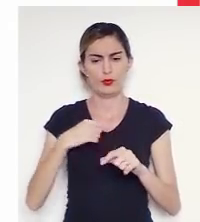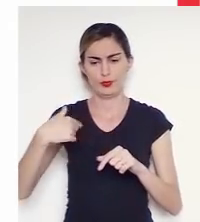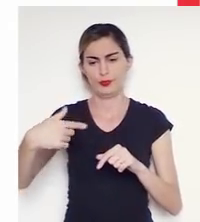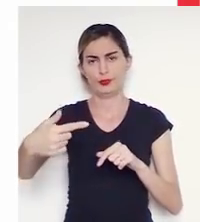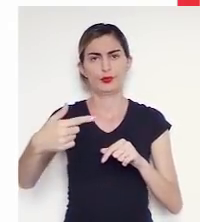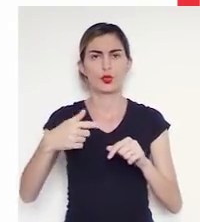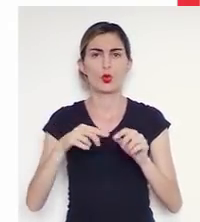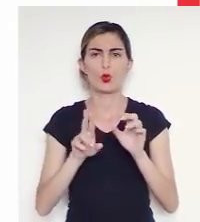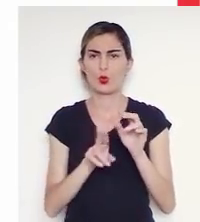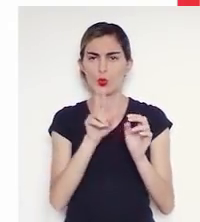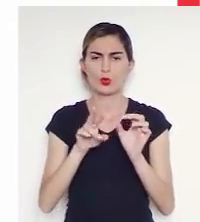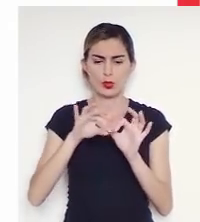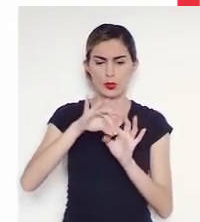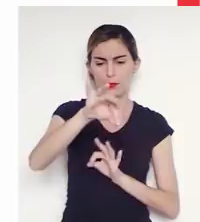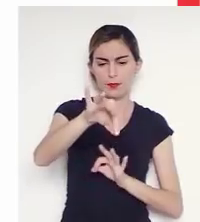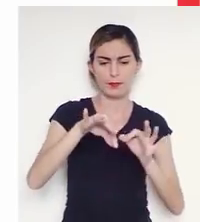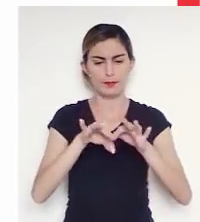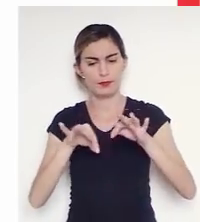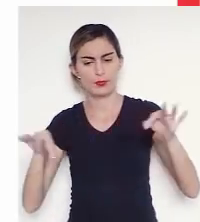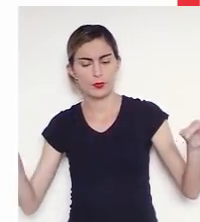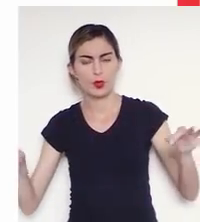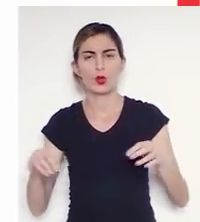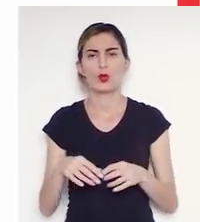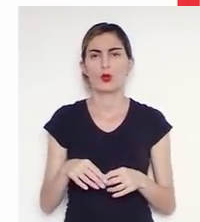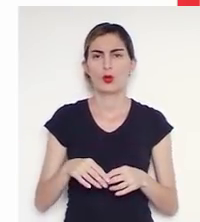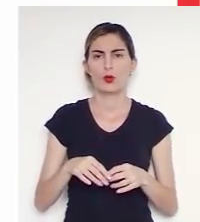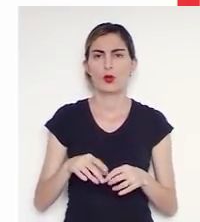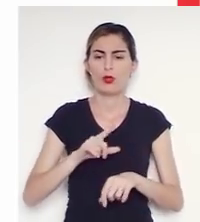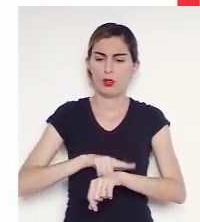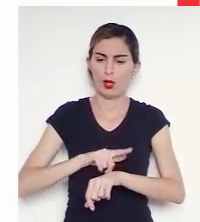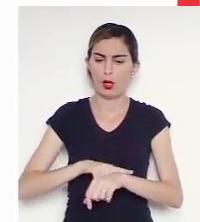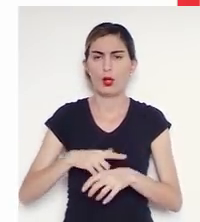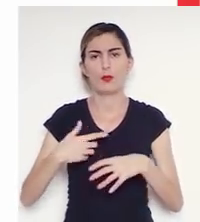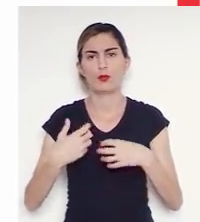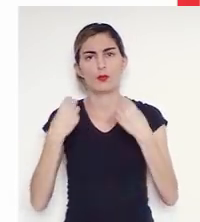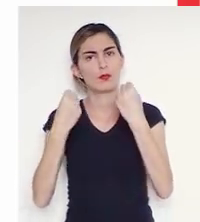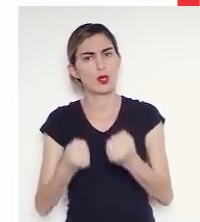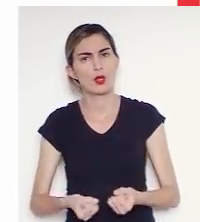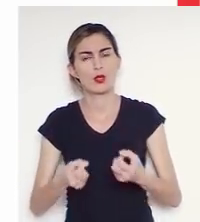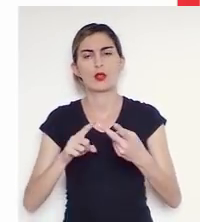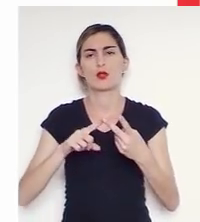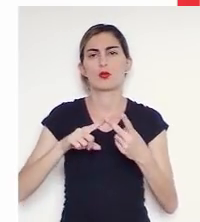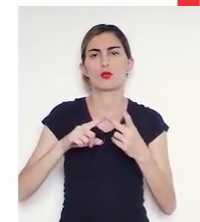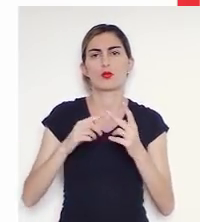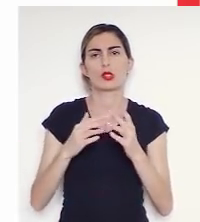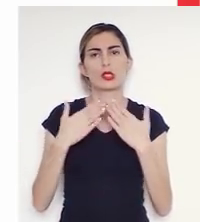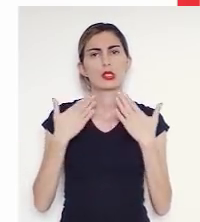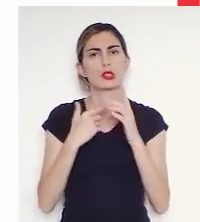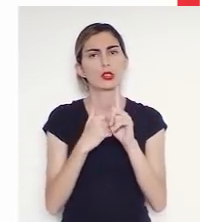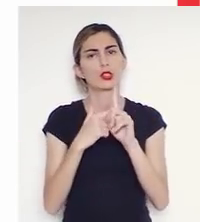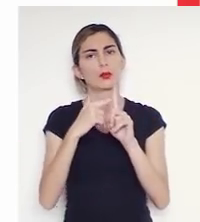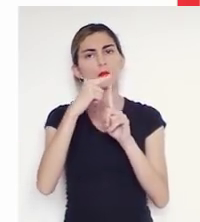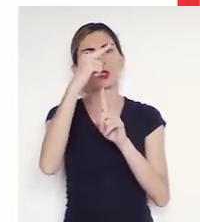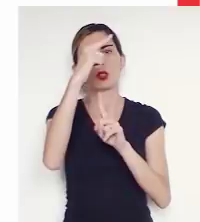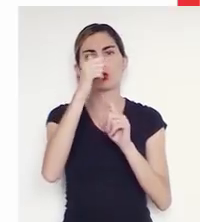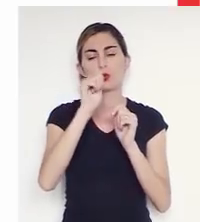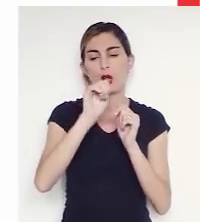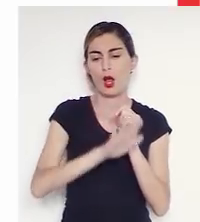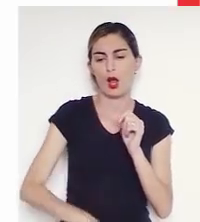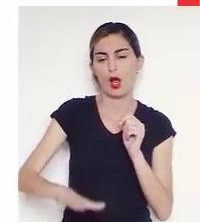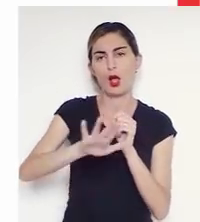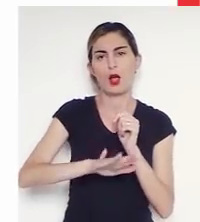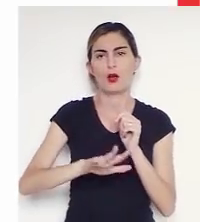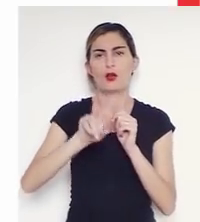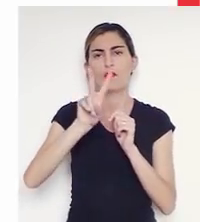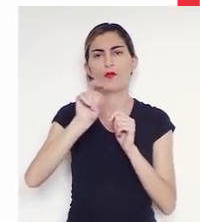cotidiano, usando medidas de medida, tais como comprimento, tempo, massa, temperatura, área e